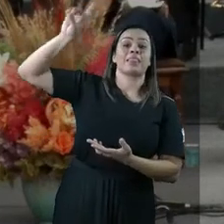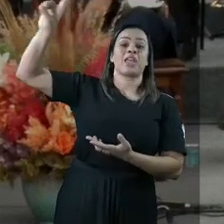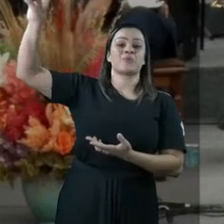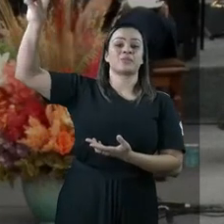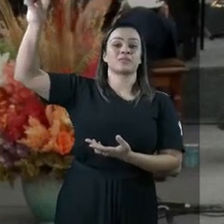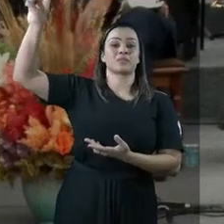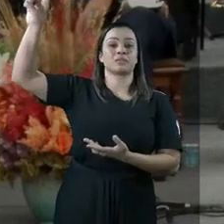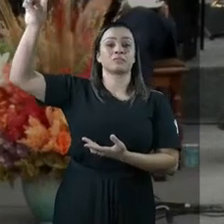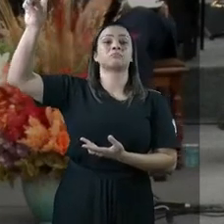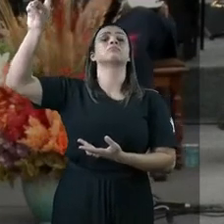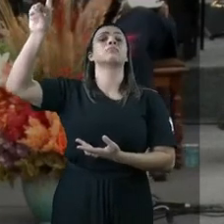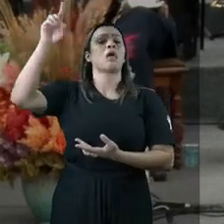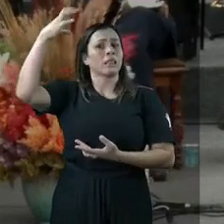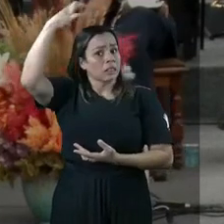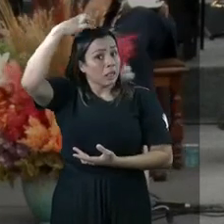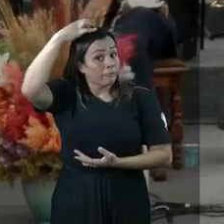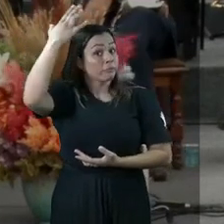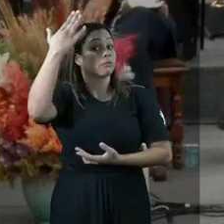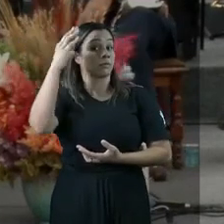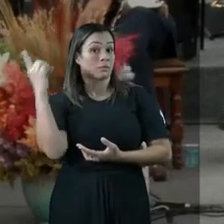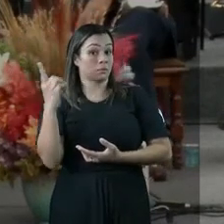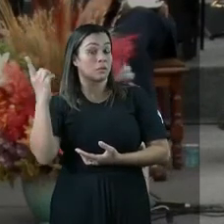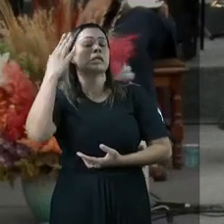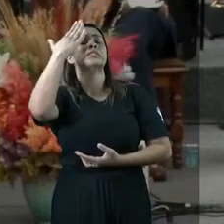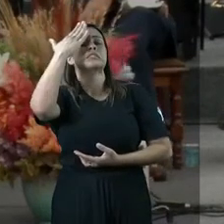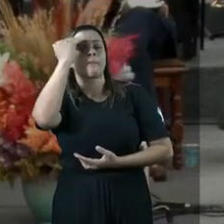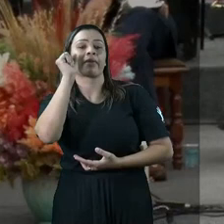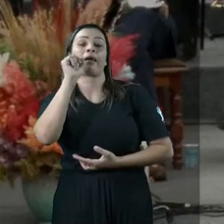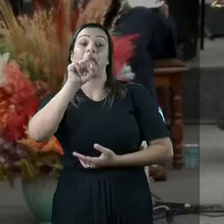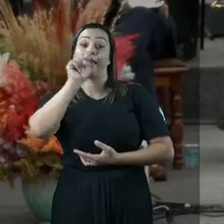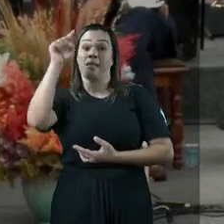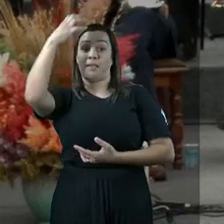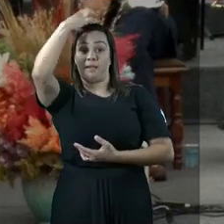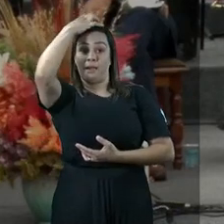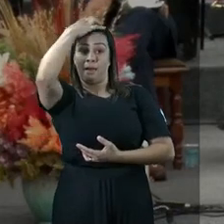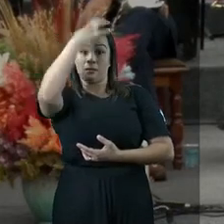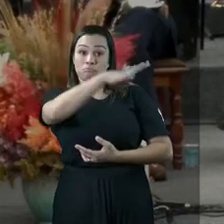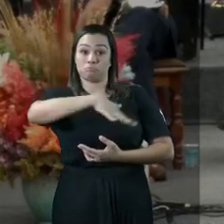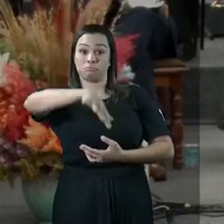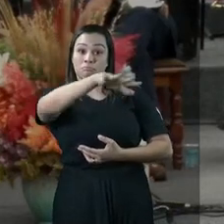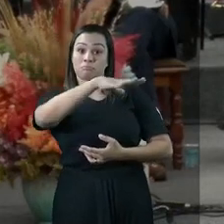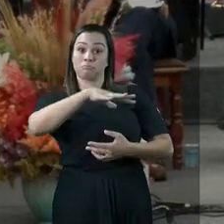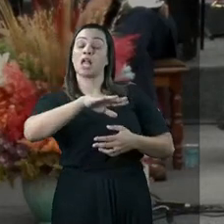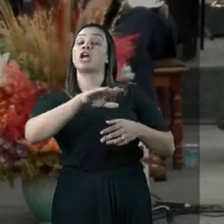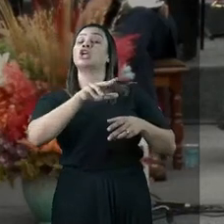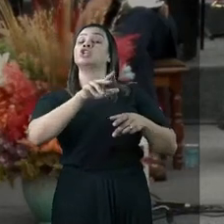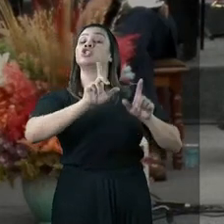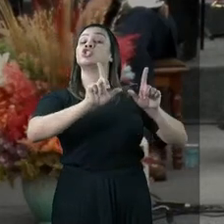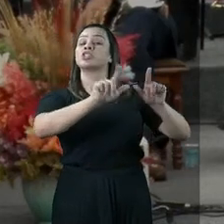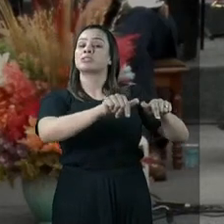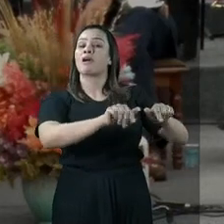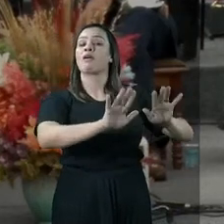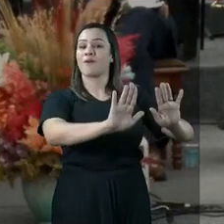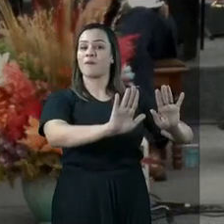Davi sabia que ele era rei de Israel, mas na tampa do propiciatório descia a glória daquele que é rei dos